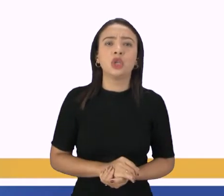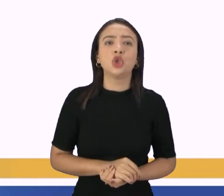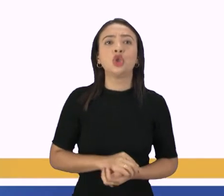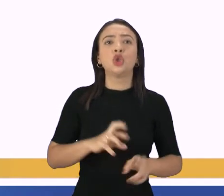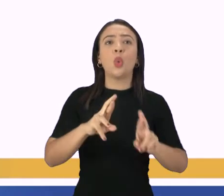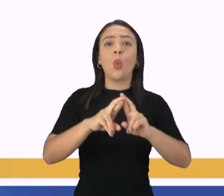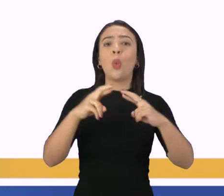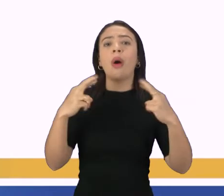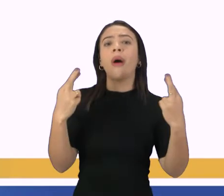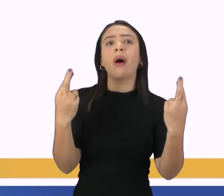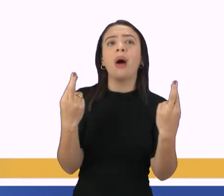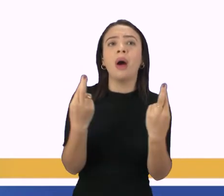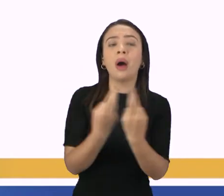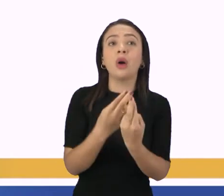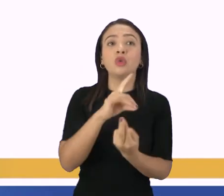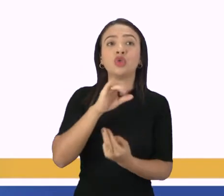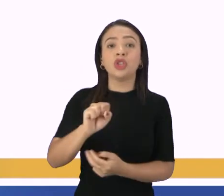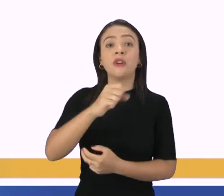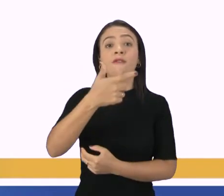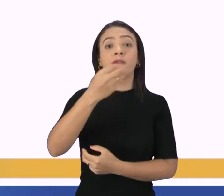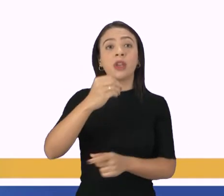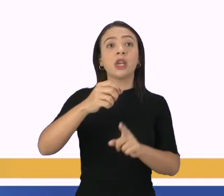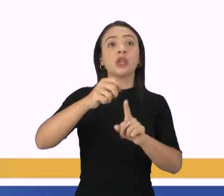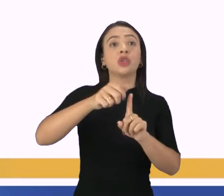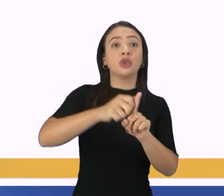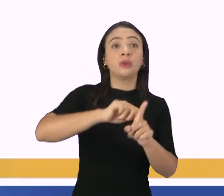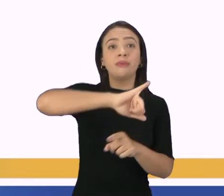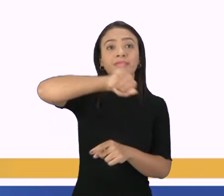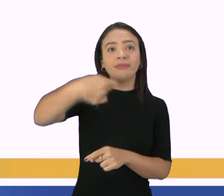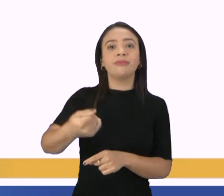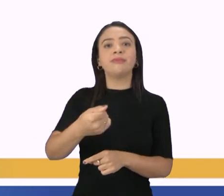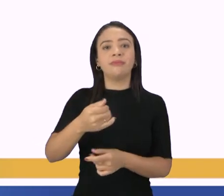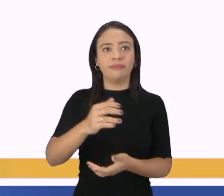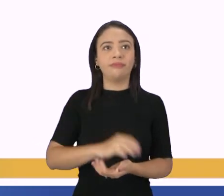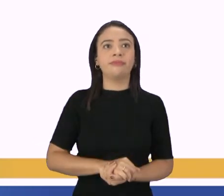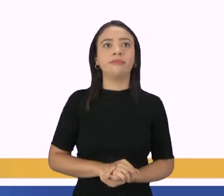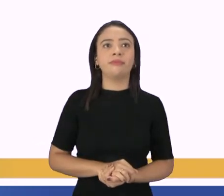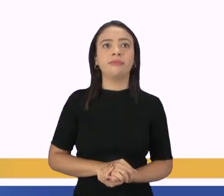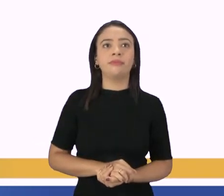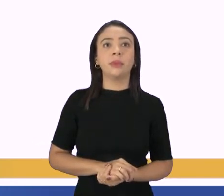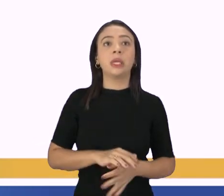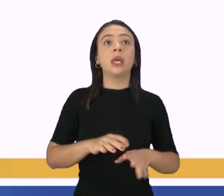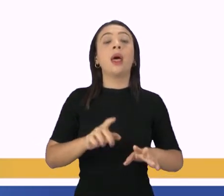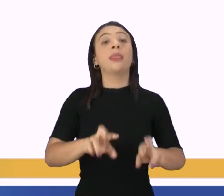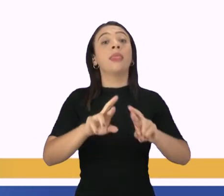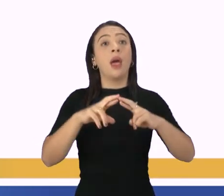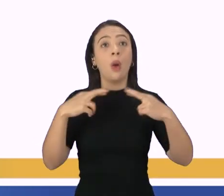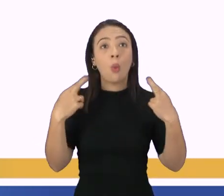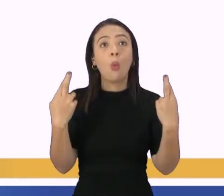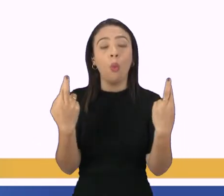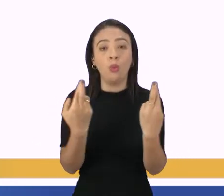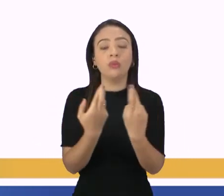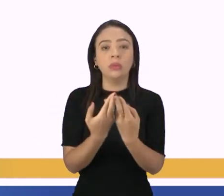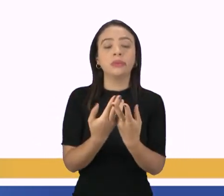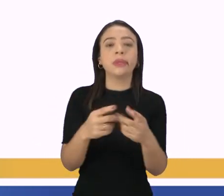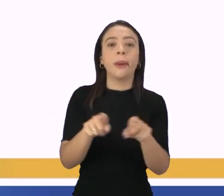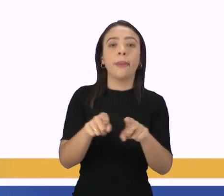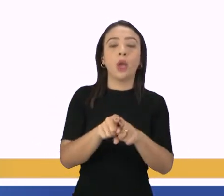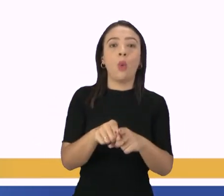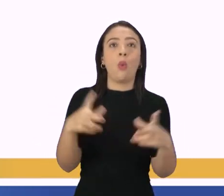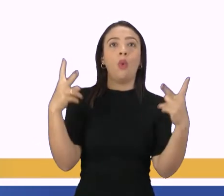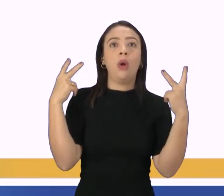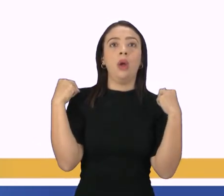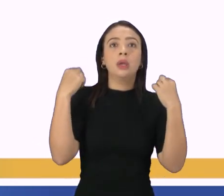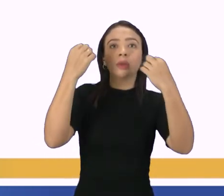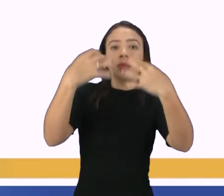de janeiro com a RB Trans e o dono da empresa de ônibus. Na reunião, segundo os motoristas, foi